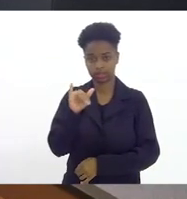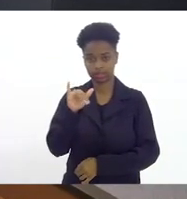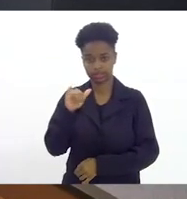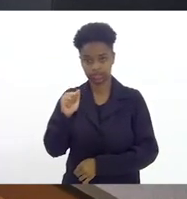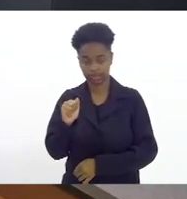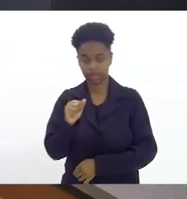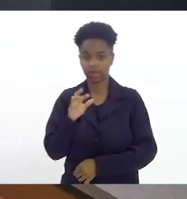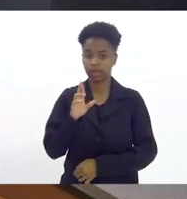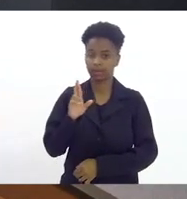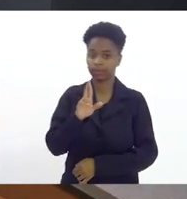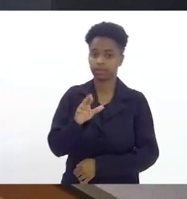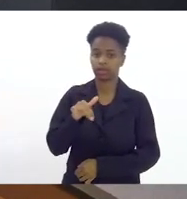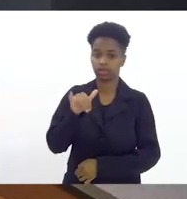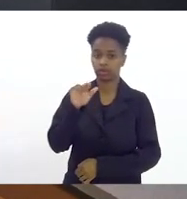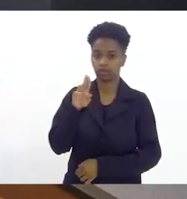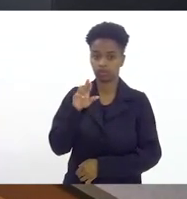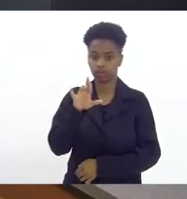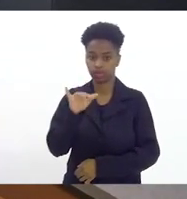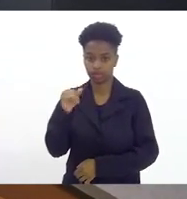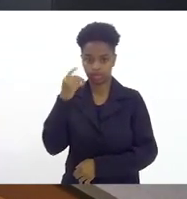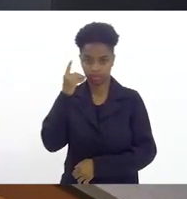do deputado Yuri